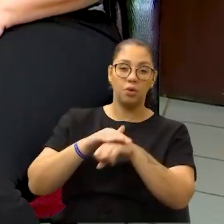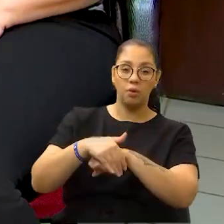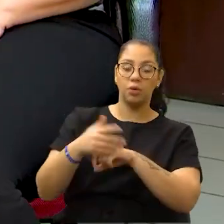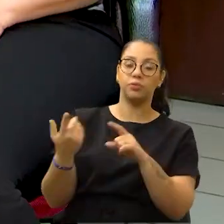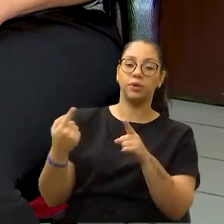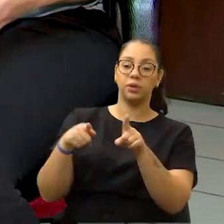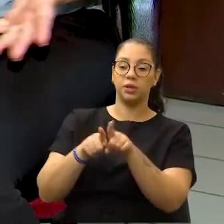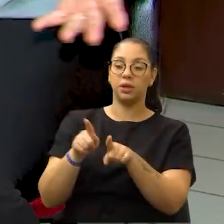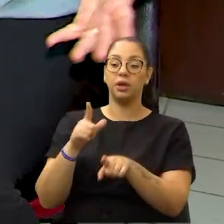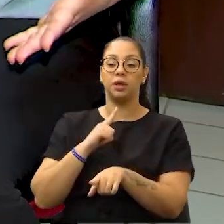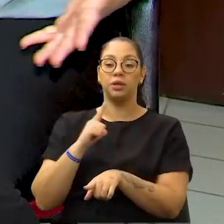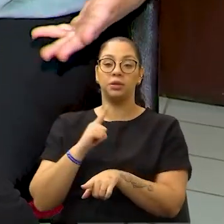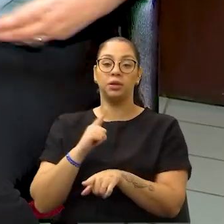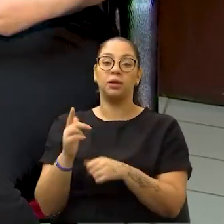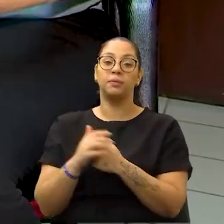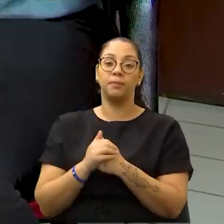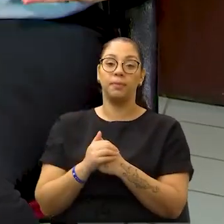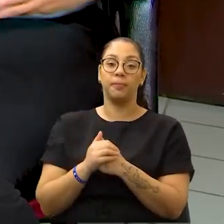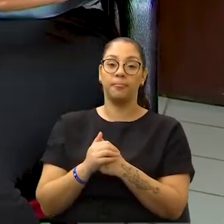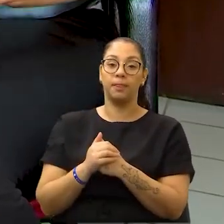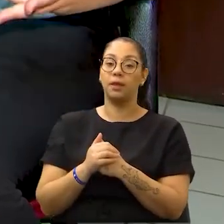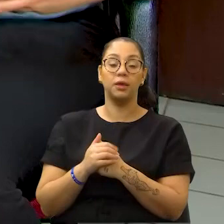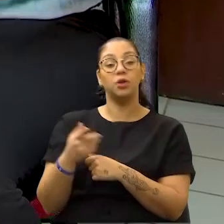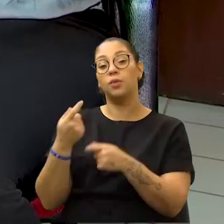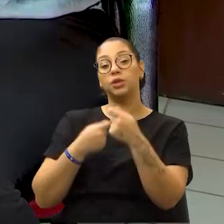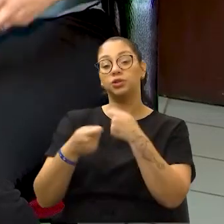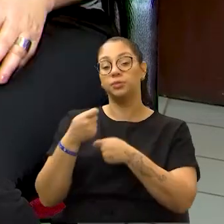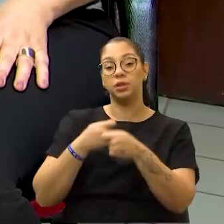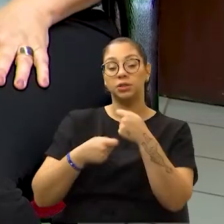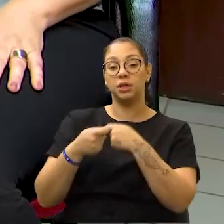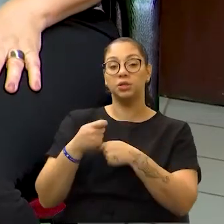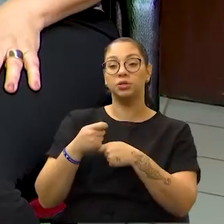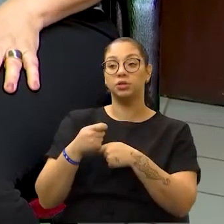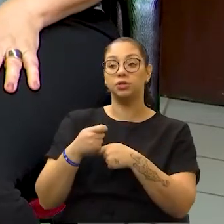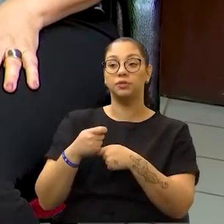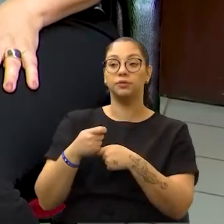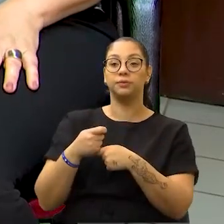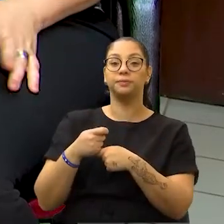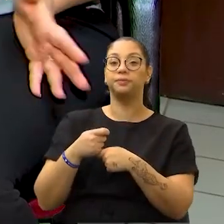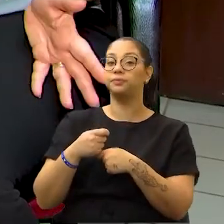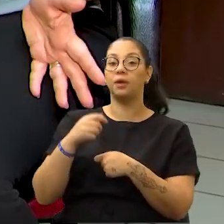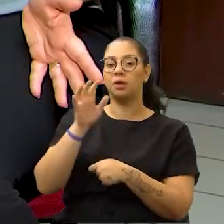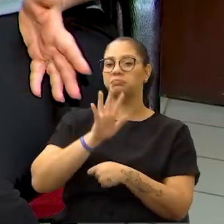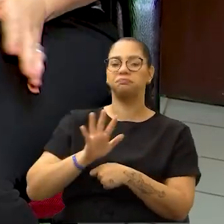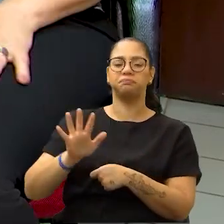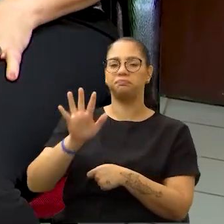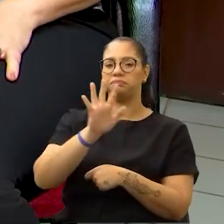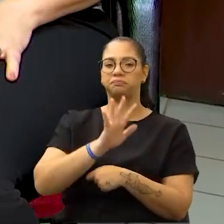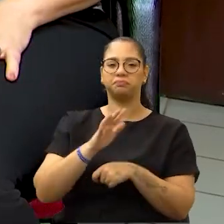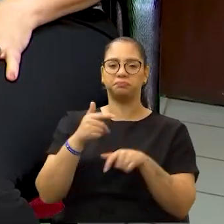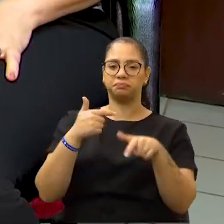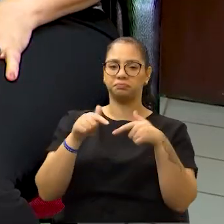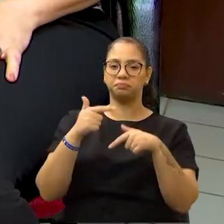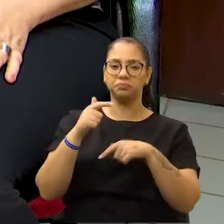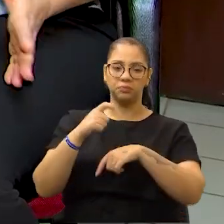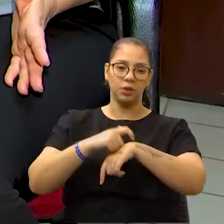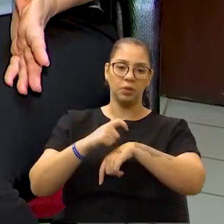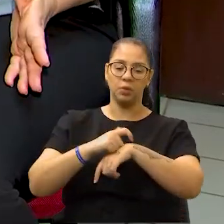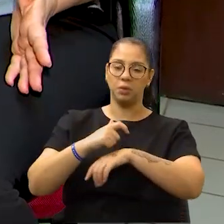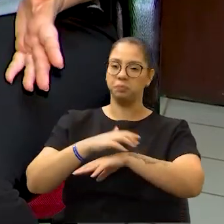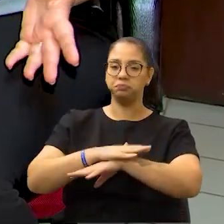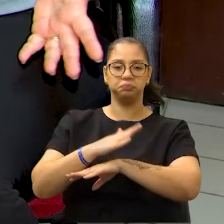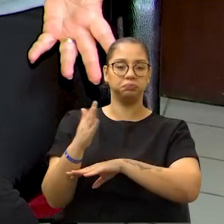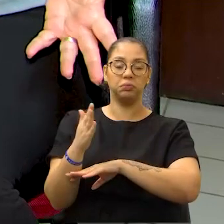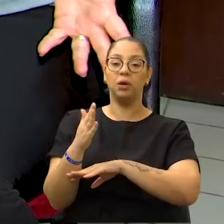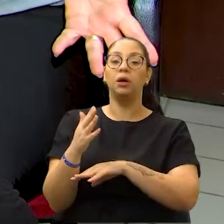que nós fazemos. E o administrativo trabalha em horário, em geral, horário comercial. A